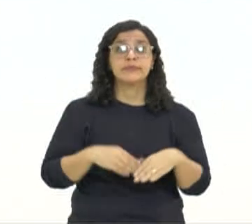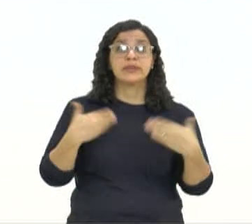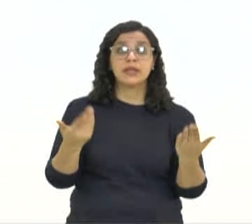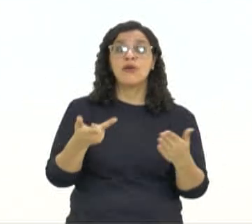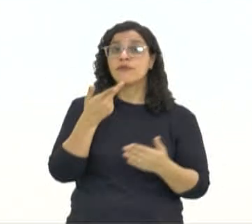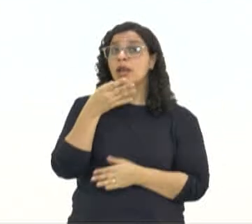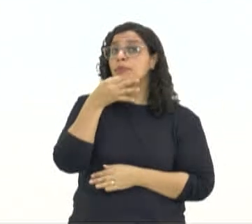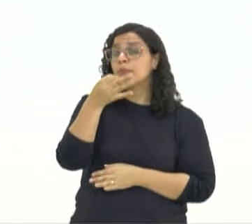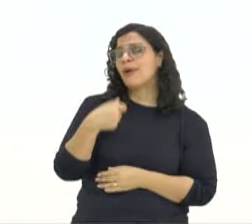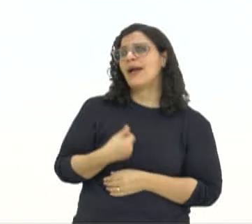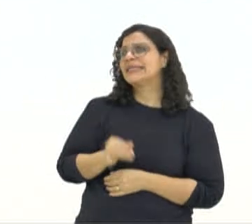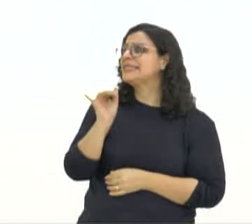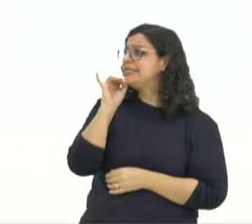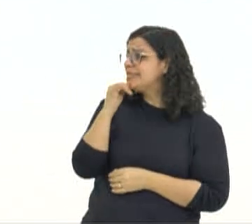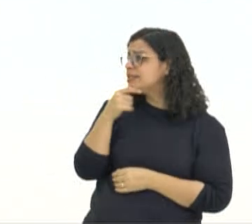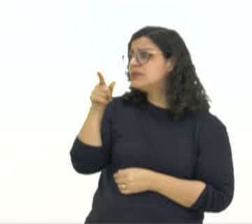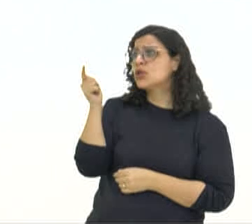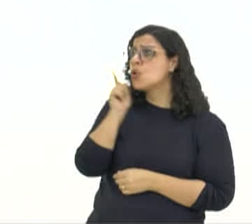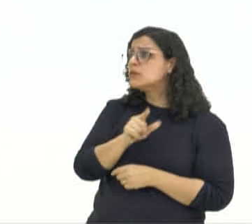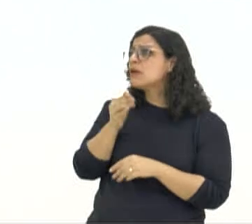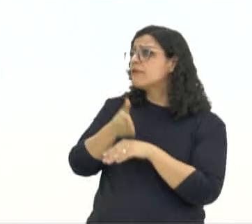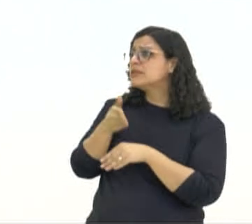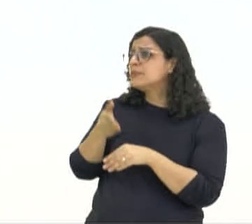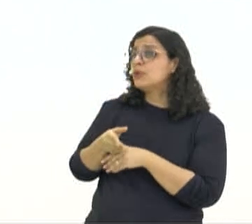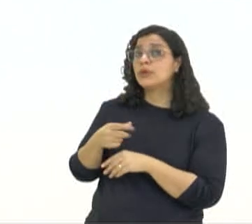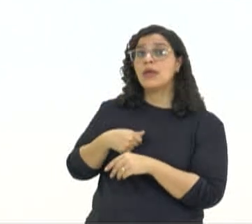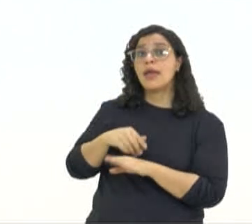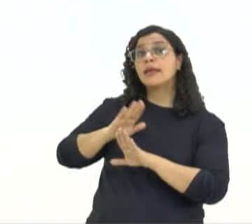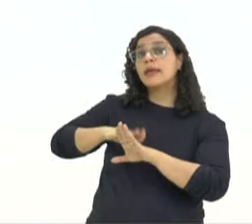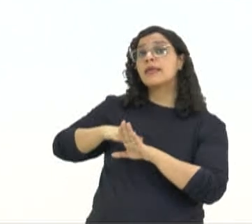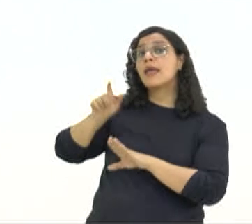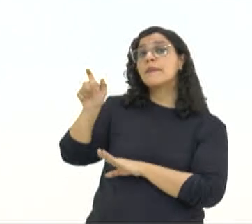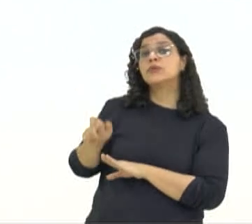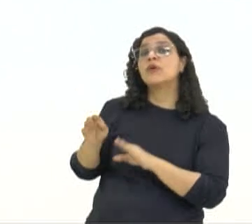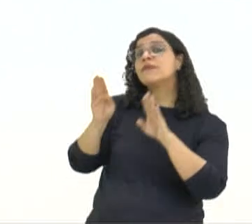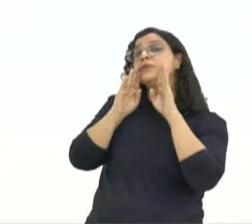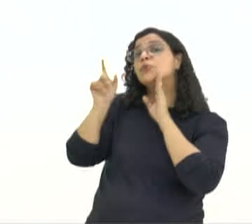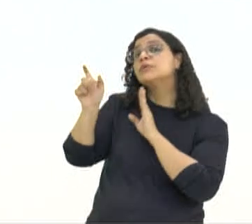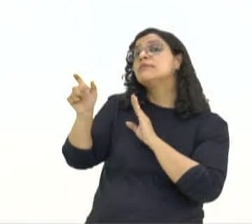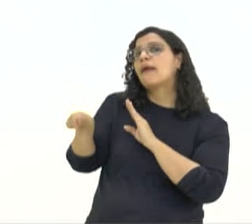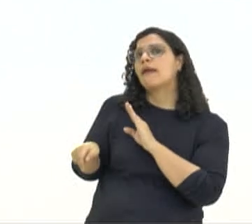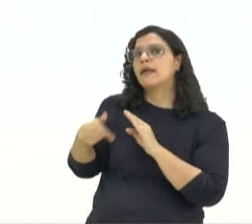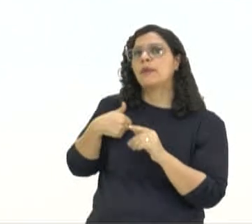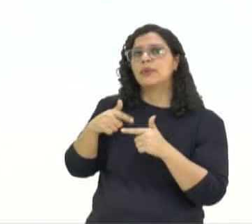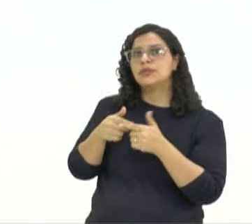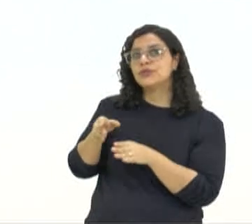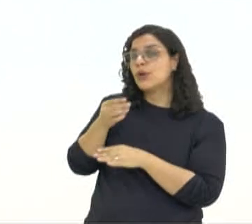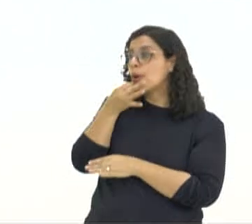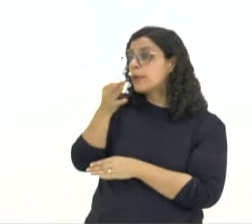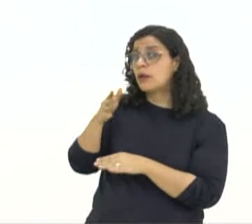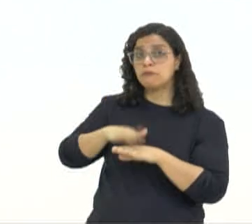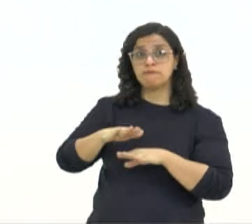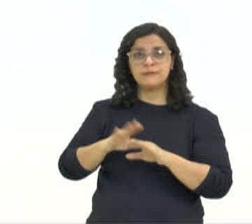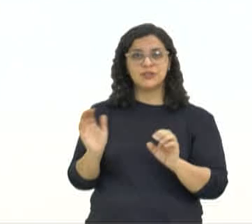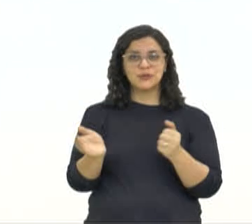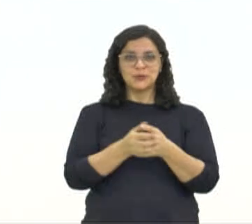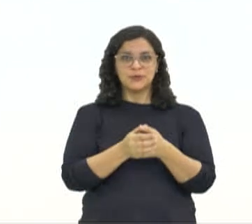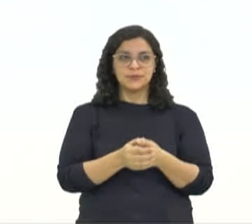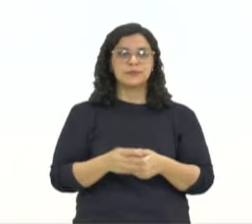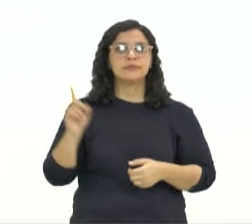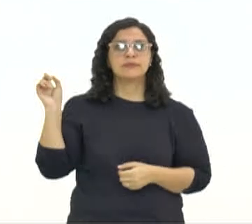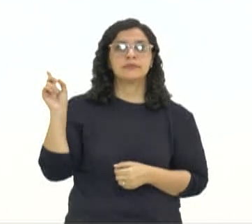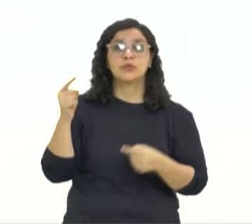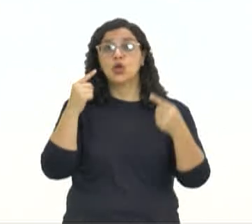eu dei uma opinião impessoal, né? Não mostrei quem é a pessoa que está dando essa opinião. Dúvida